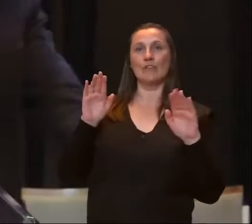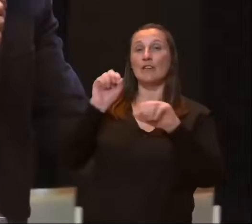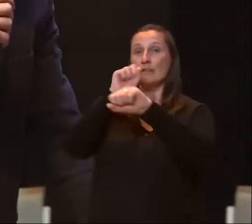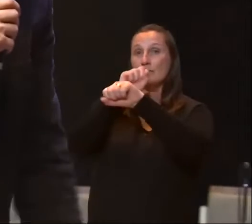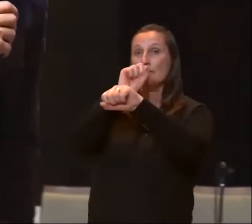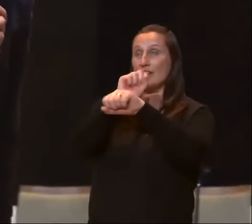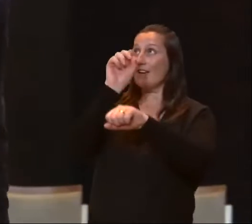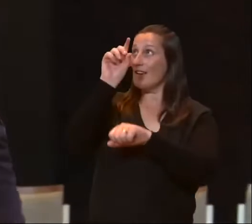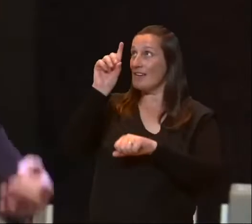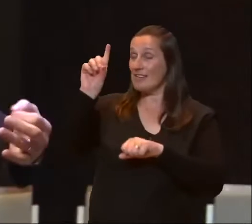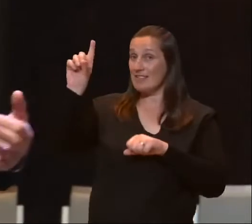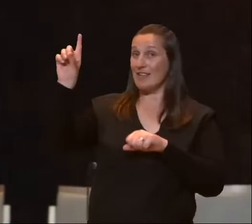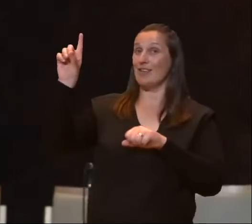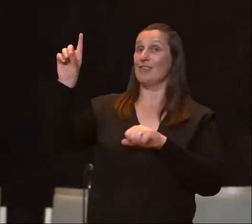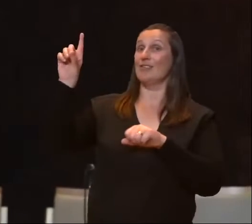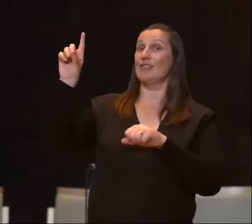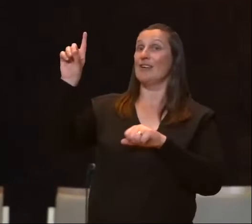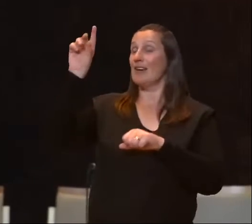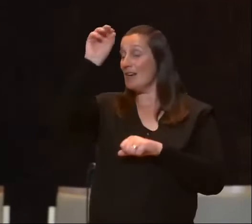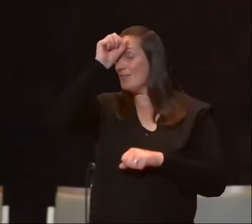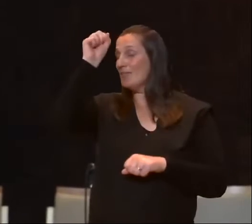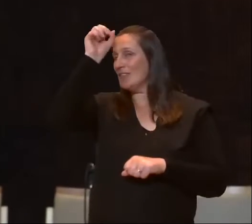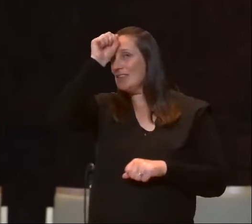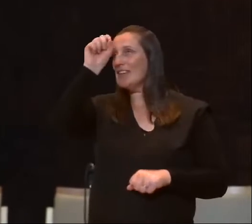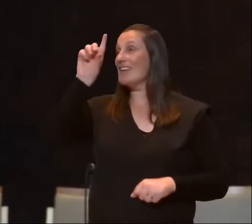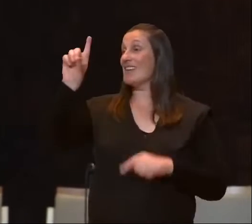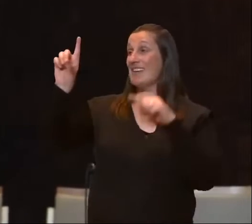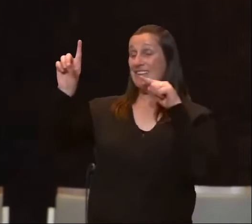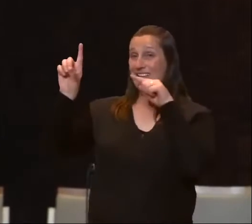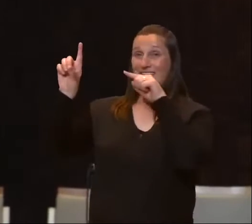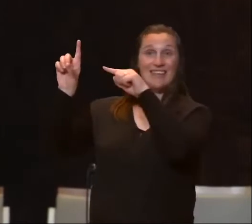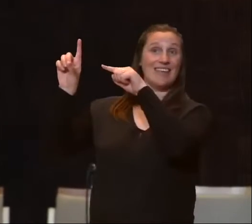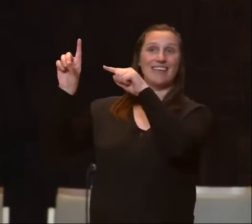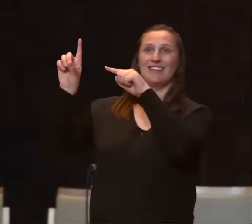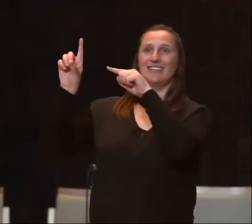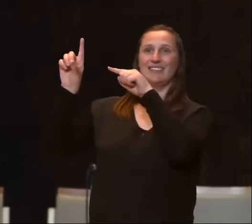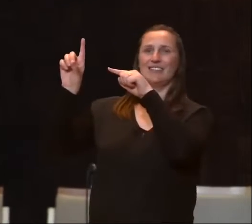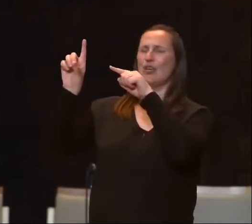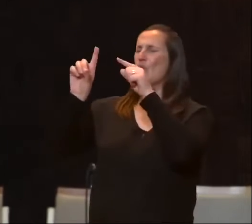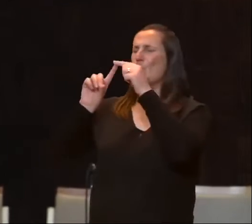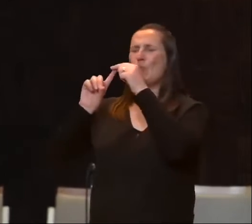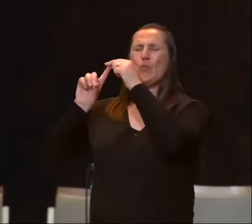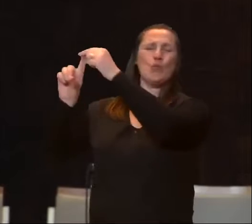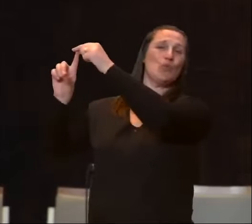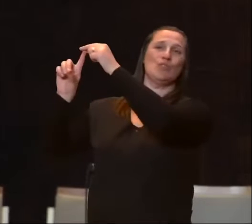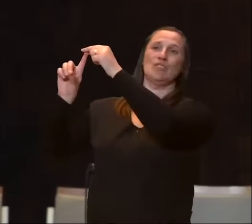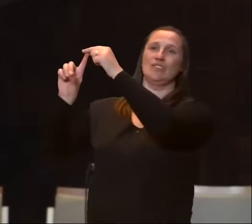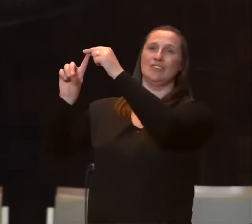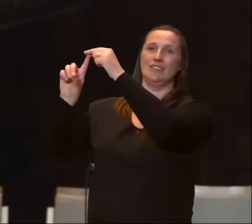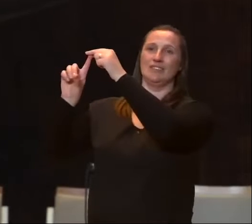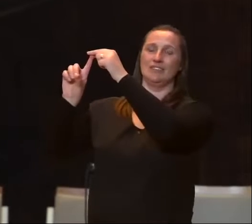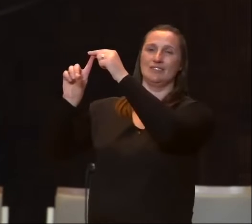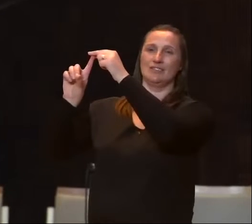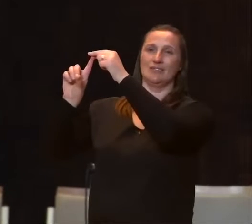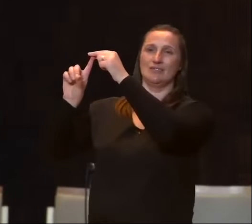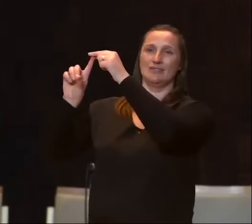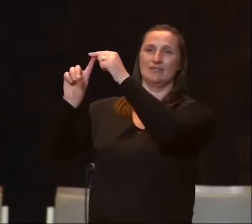Esperar em Deus é aprender que o Senhor é a minha herança, a minha